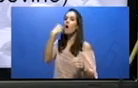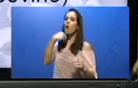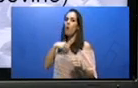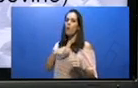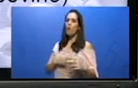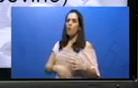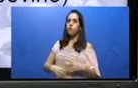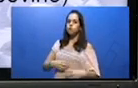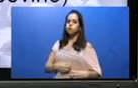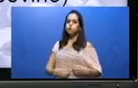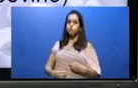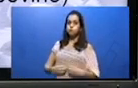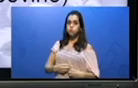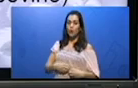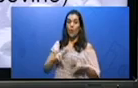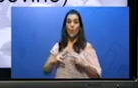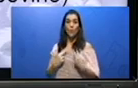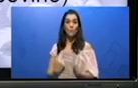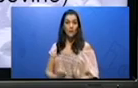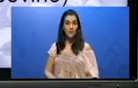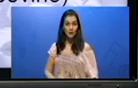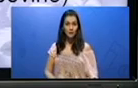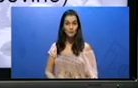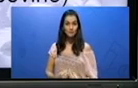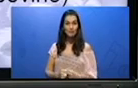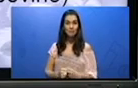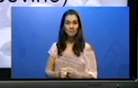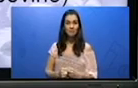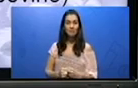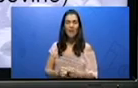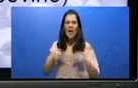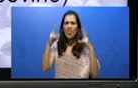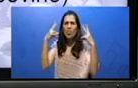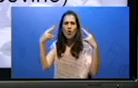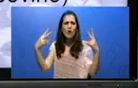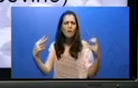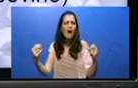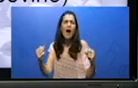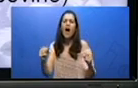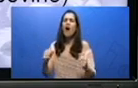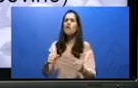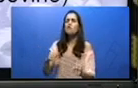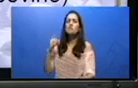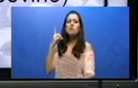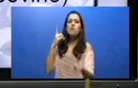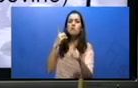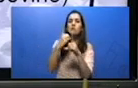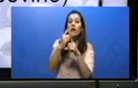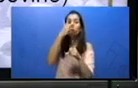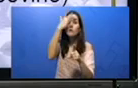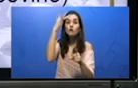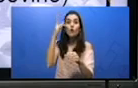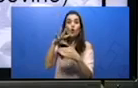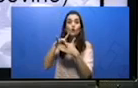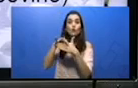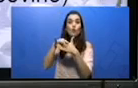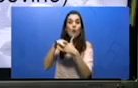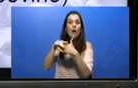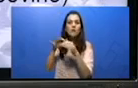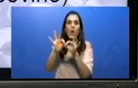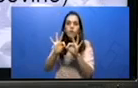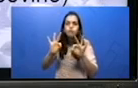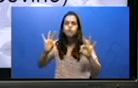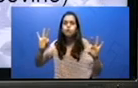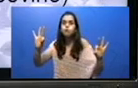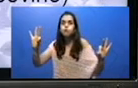humano, e ela pode variar, em média, é muito comum achar em pessoas doentes, entre 2 e 7 metros de comprimento esse